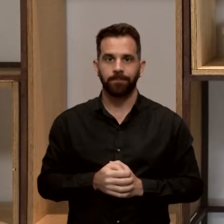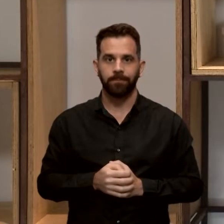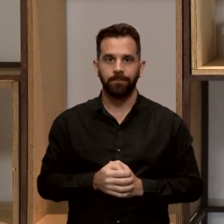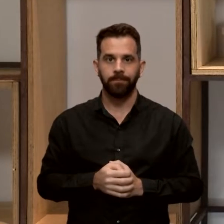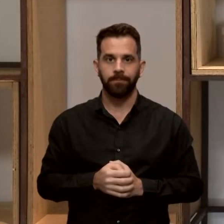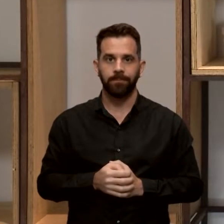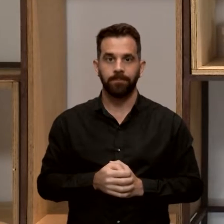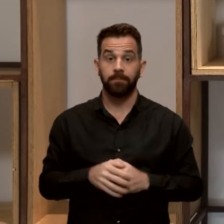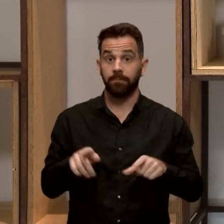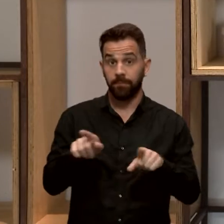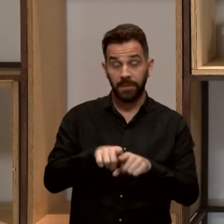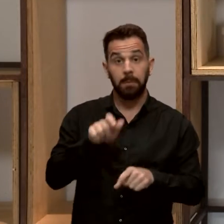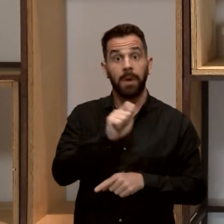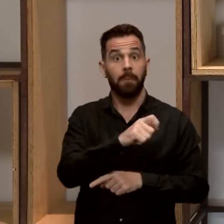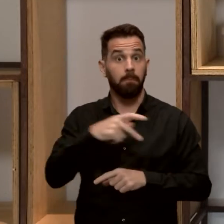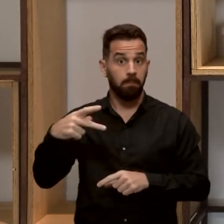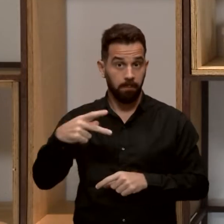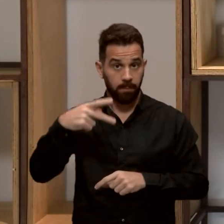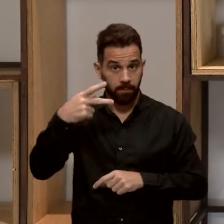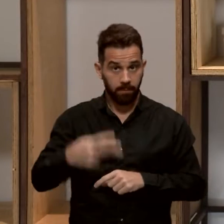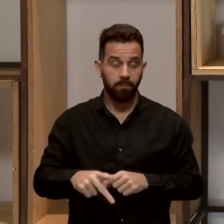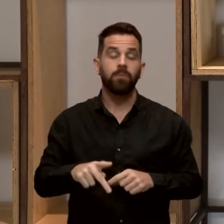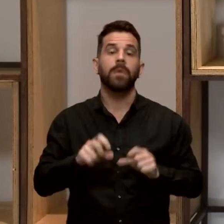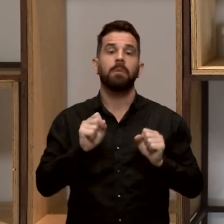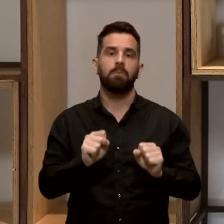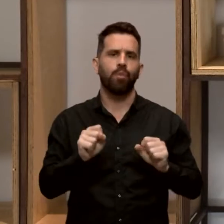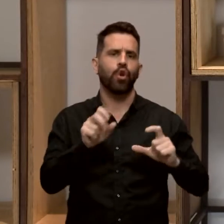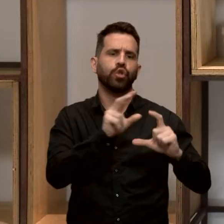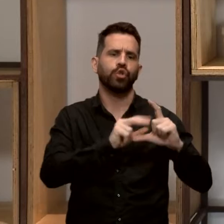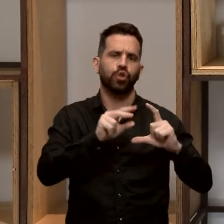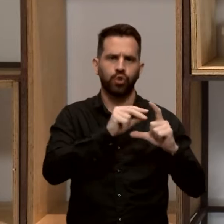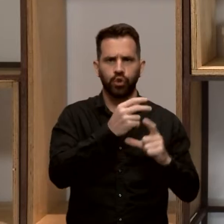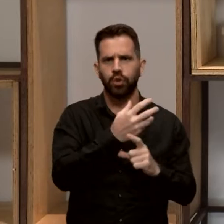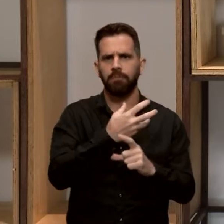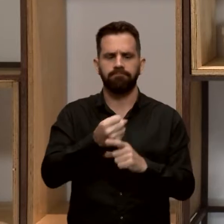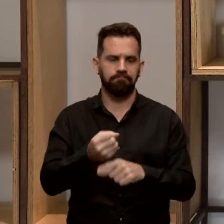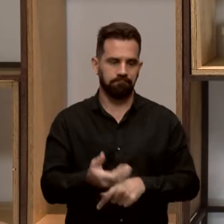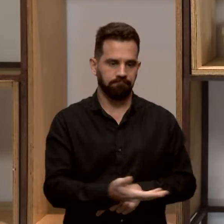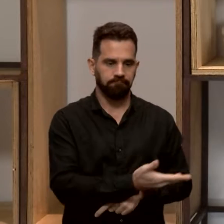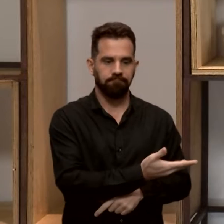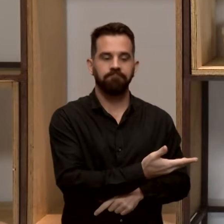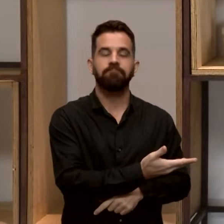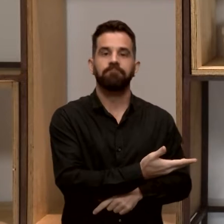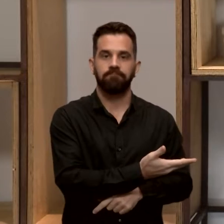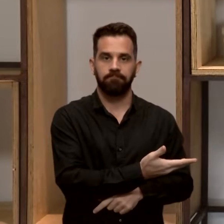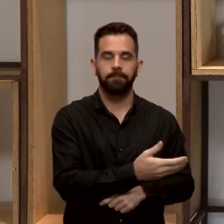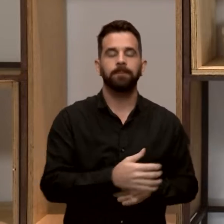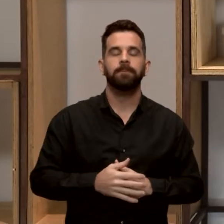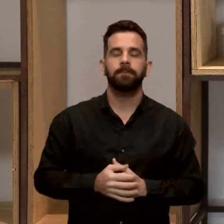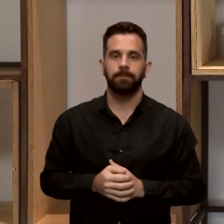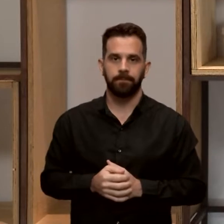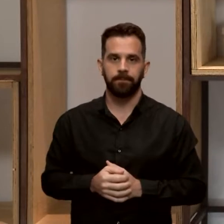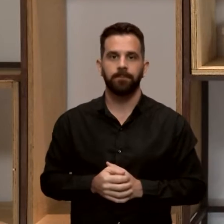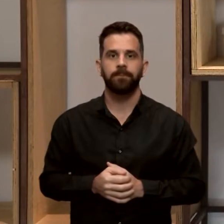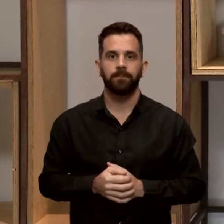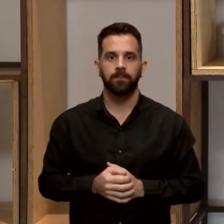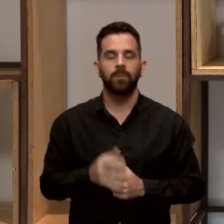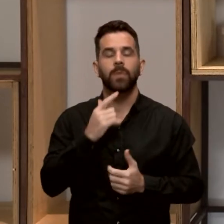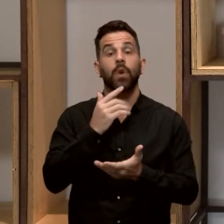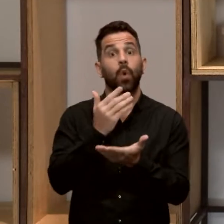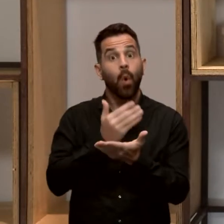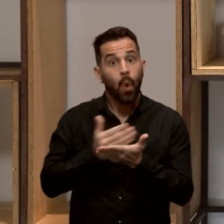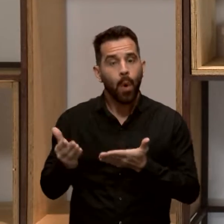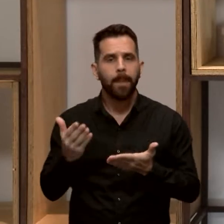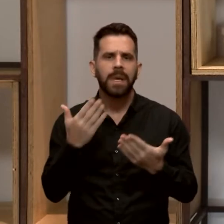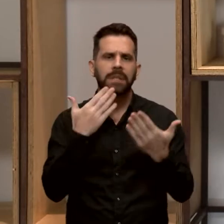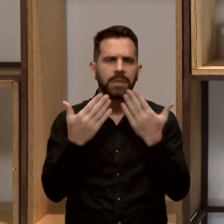também o nosso aplicativo que você baixa bem facinho, só escanear o QR Code aqui da tela. Gente, para começar essa conversa, eu